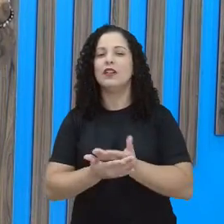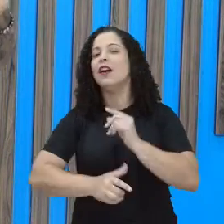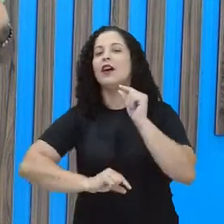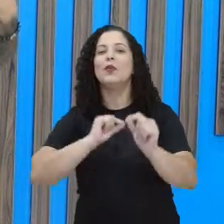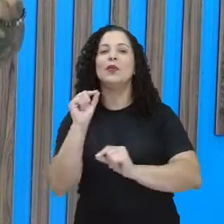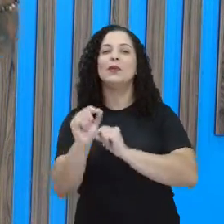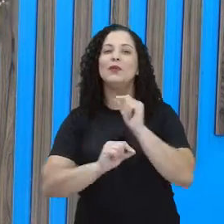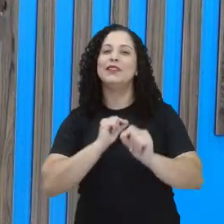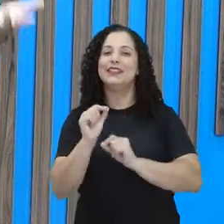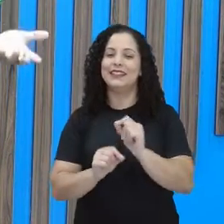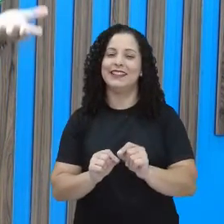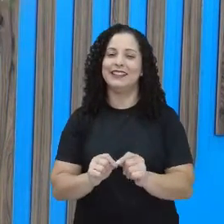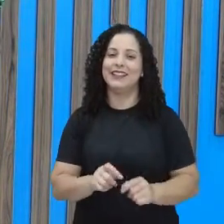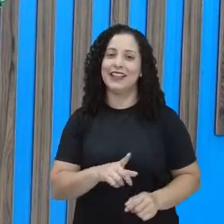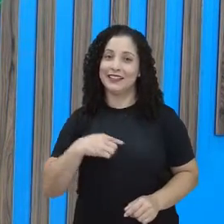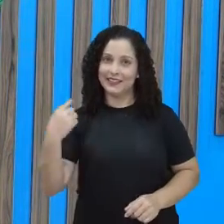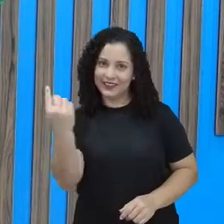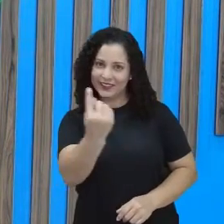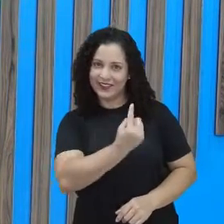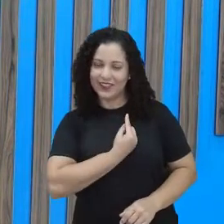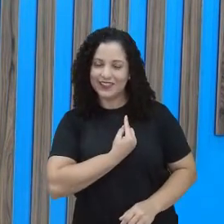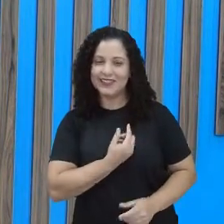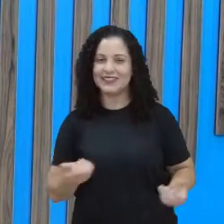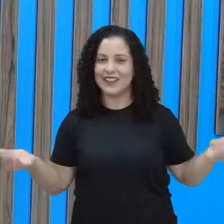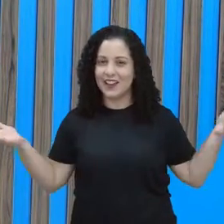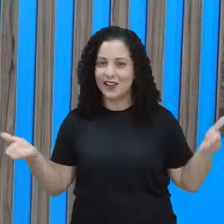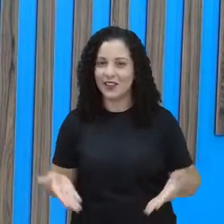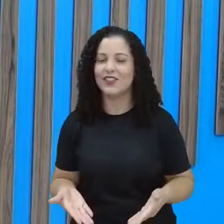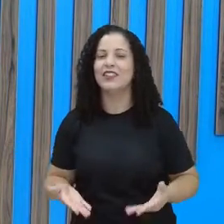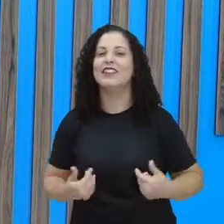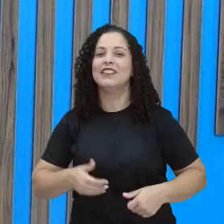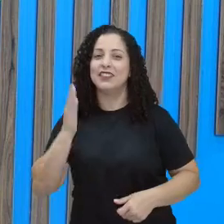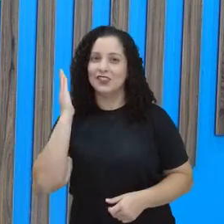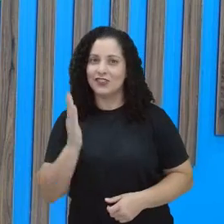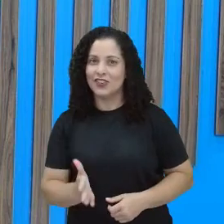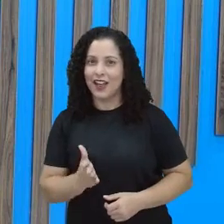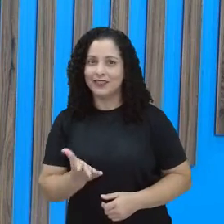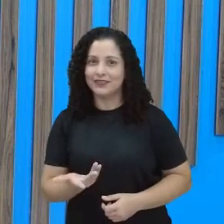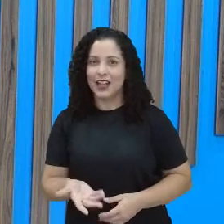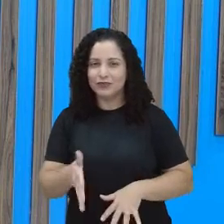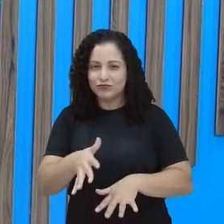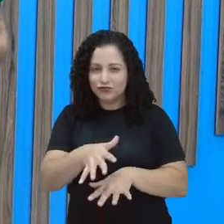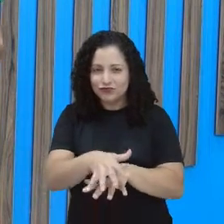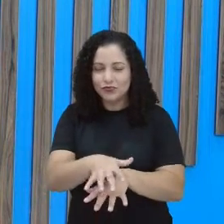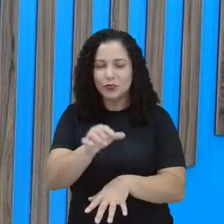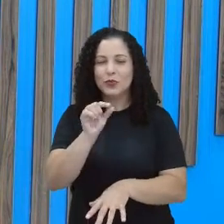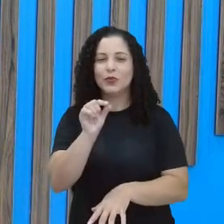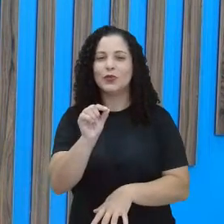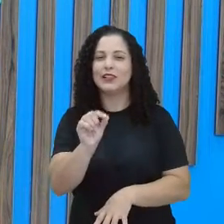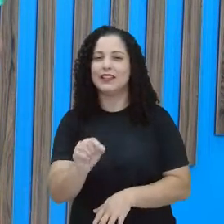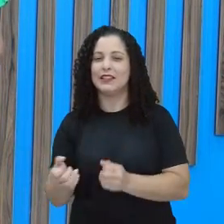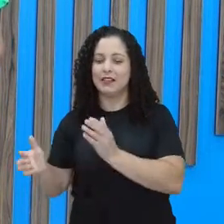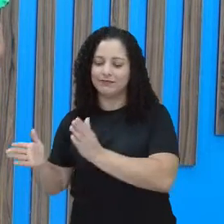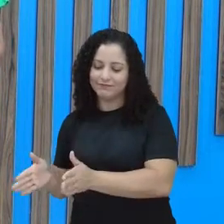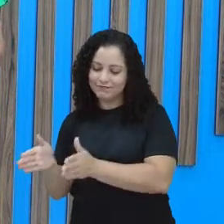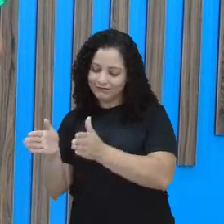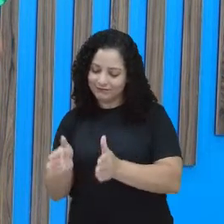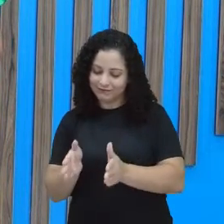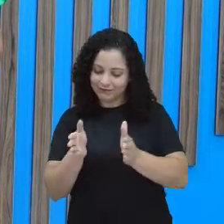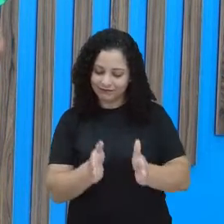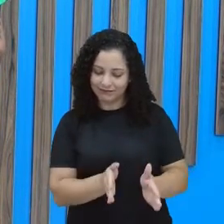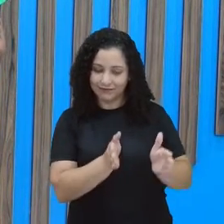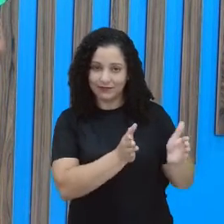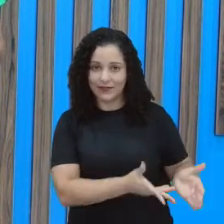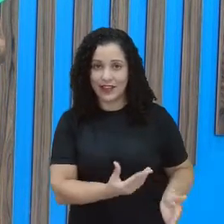qual eu e você estamos nesse momento, que são os ciclos da vida. Falar de ciclos da vida é falar assim